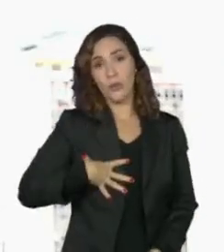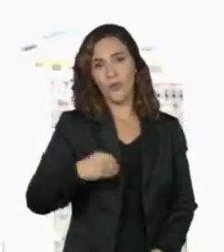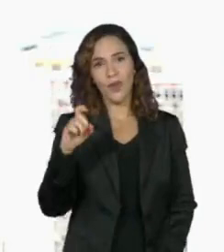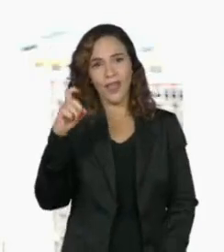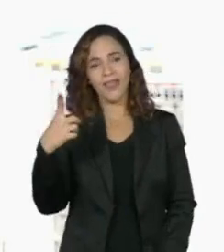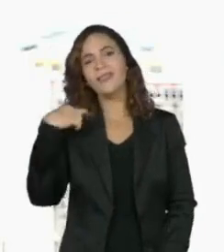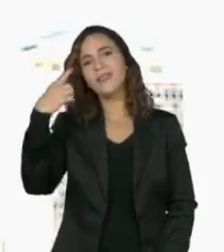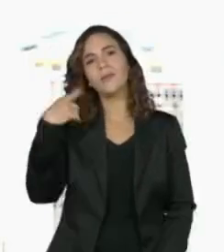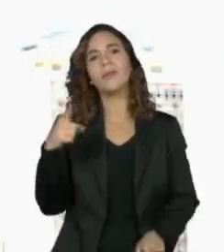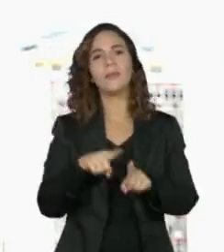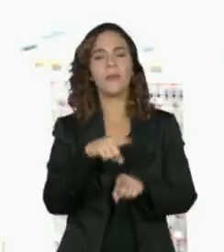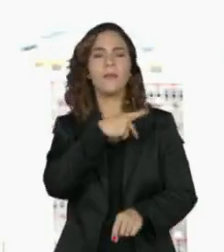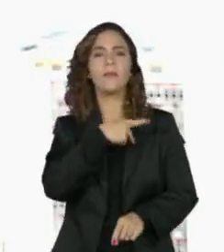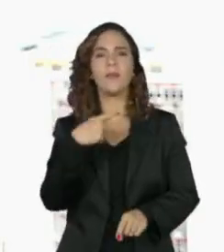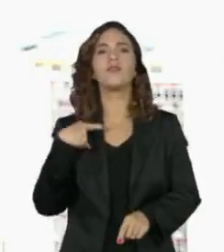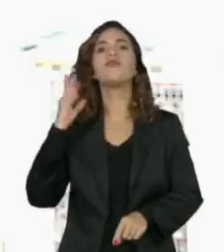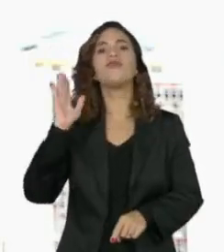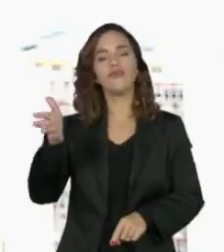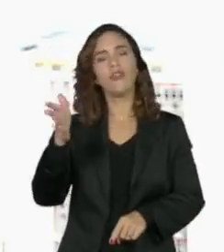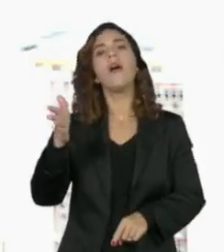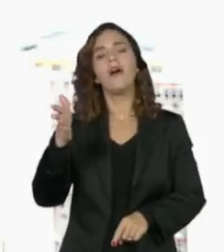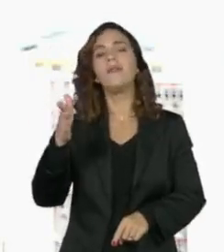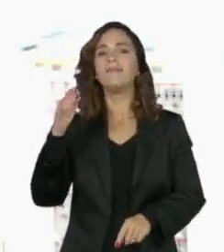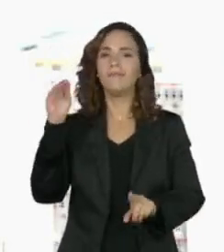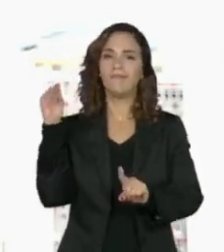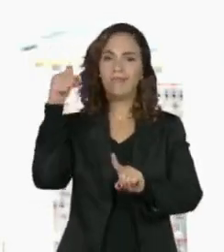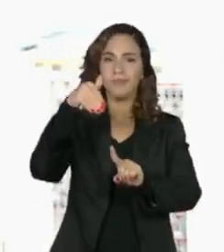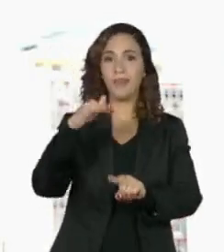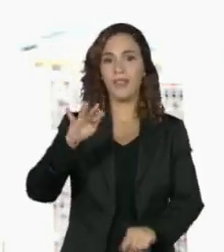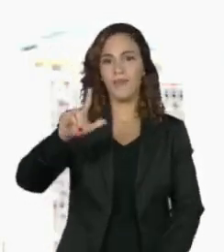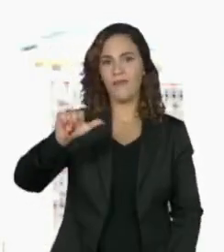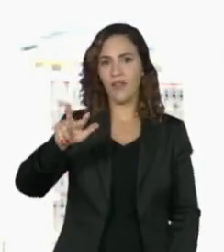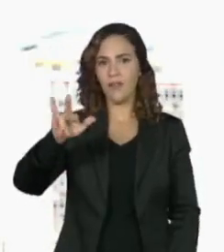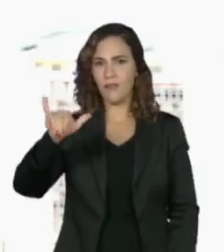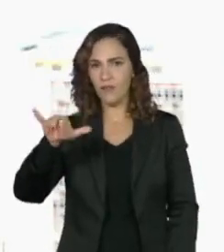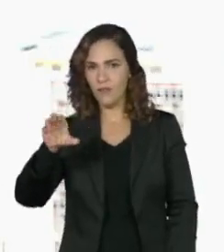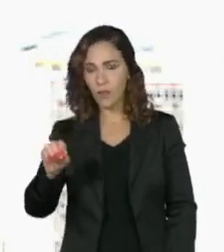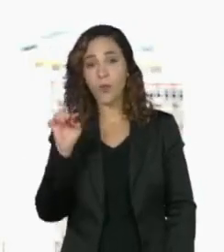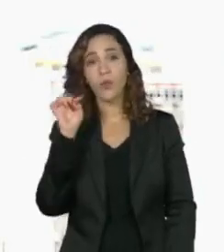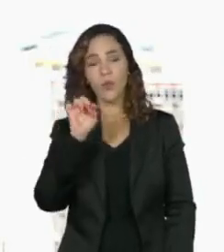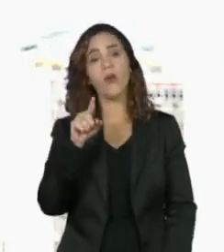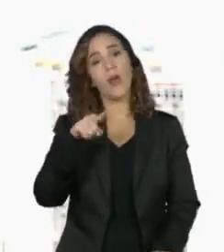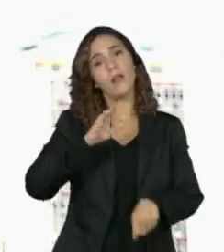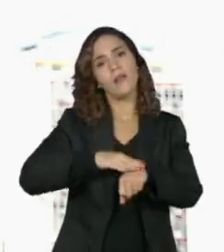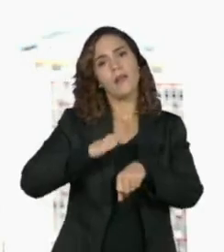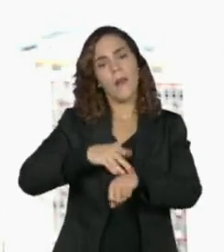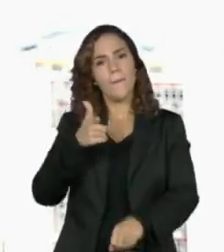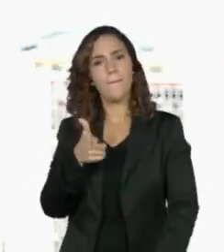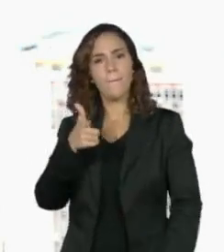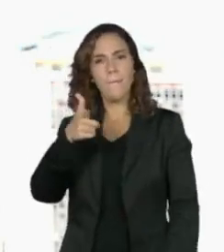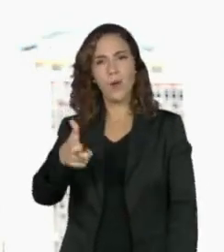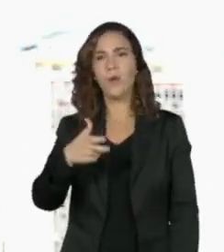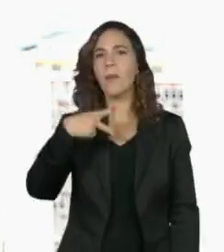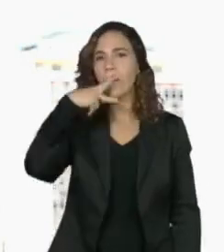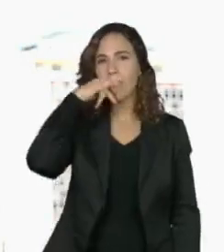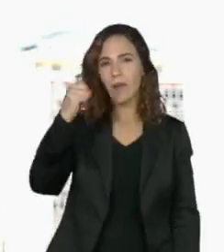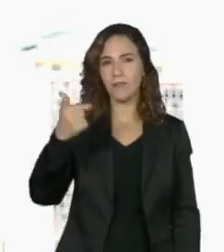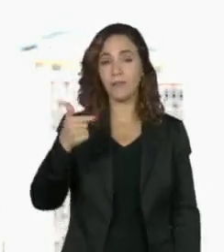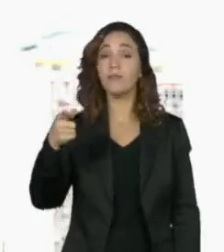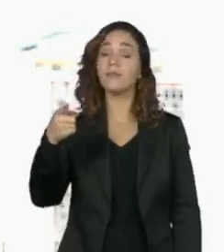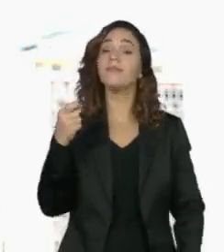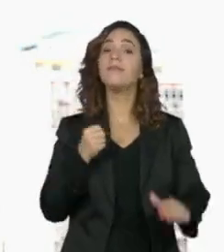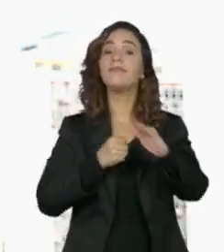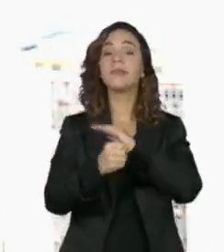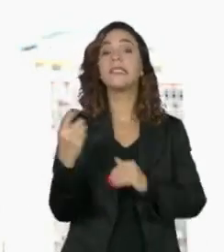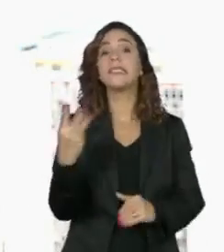da ex-deputada e do pastor que foram condenados Flávio dos Santos Rodrigues acusado de atirar no padrasto não recebeu uma pena de